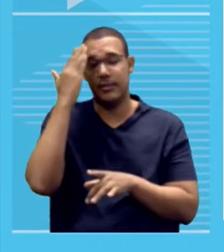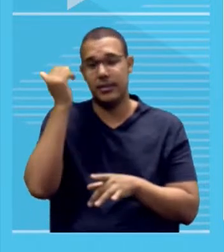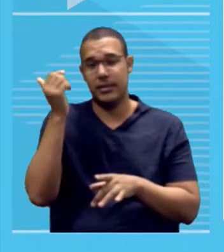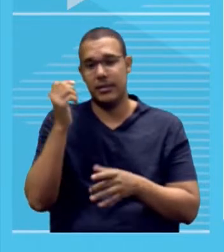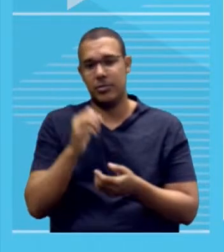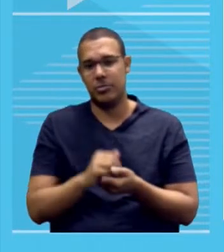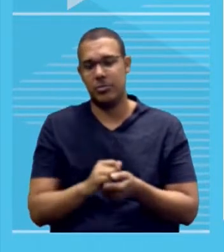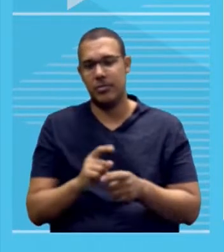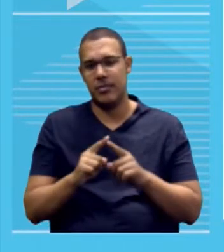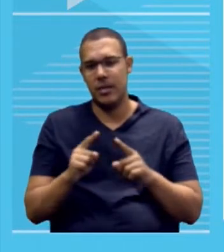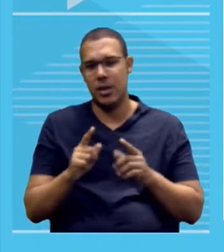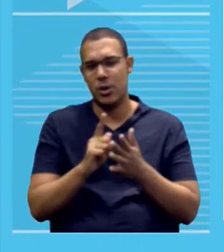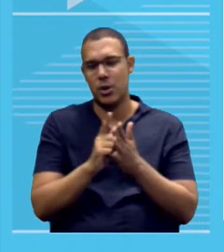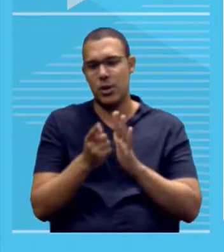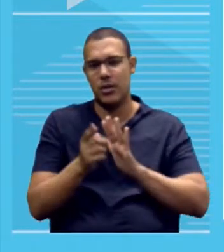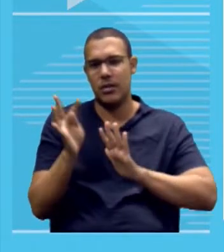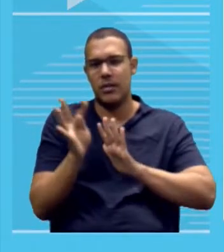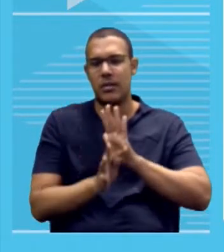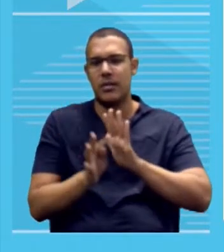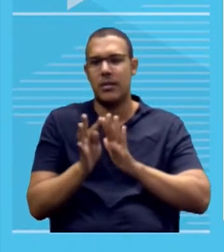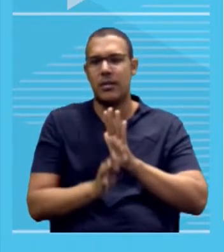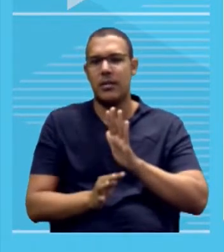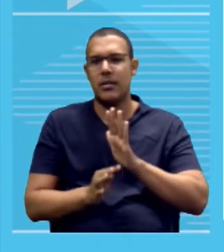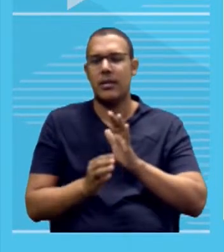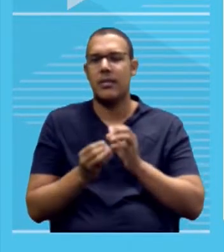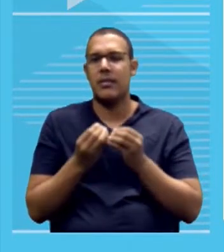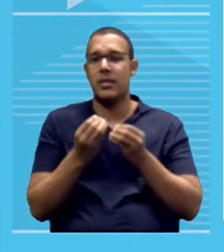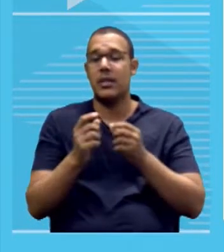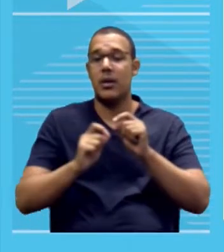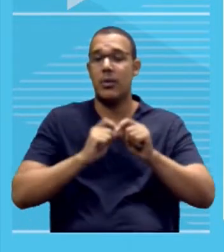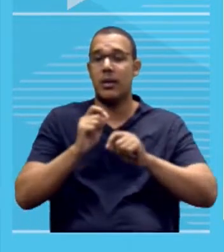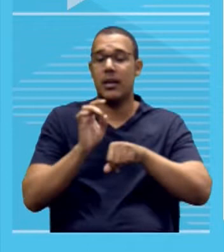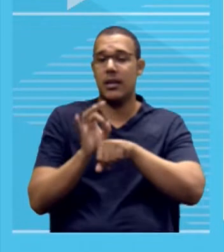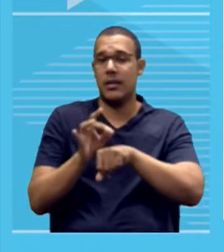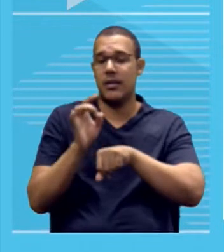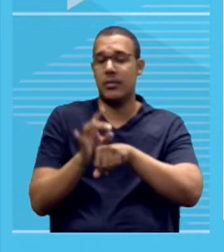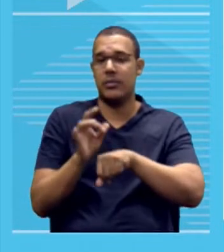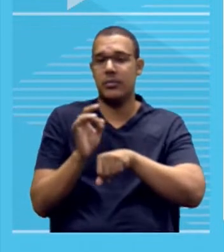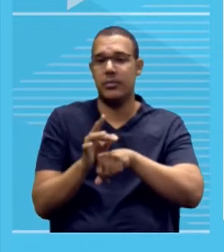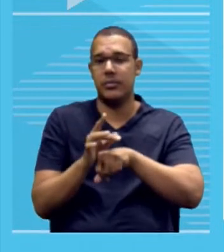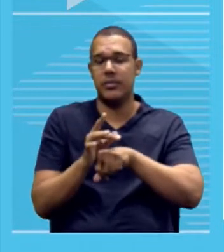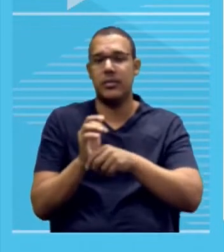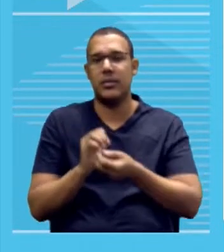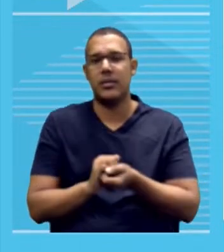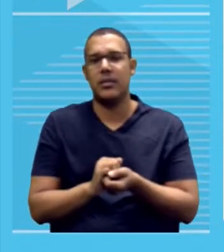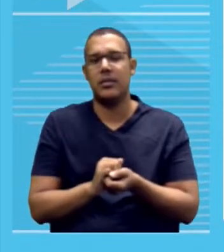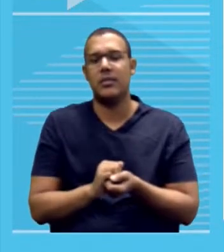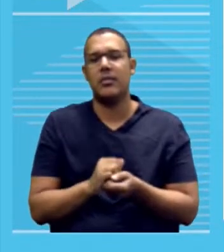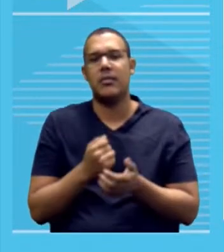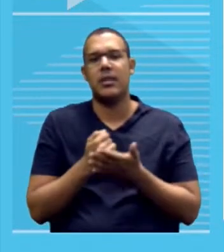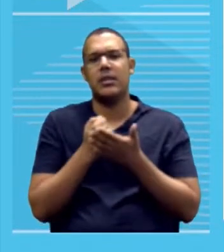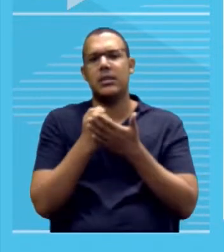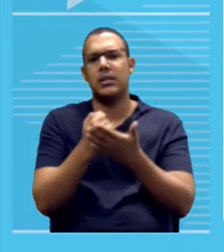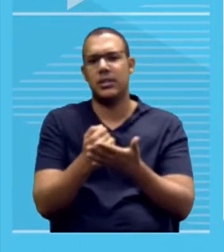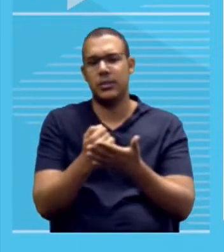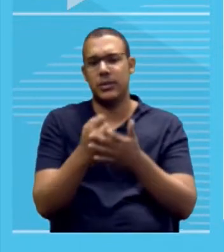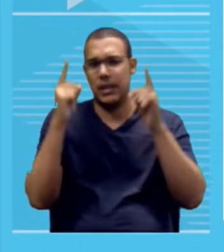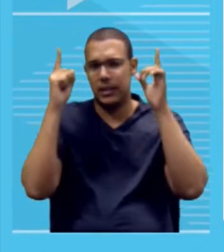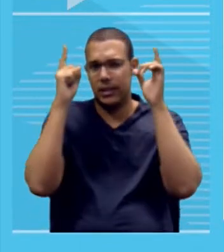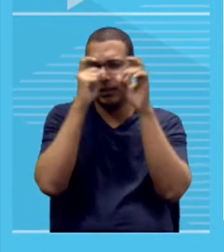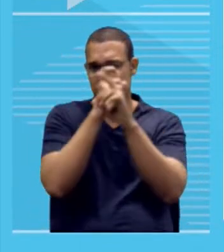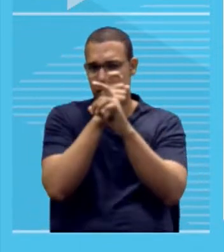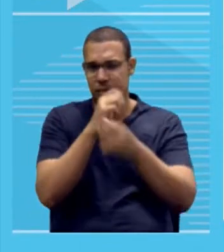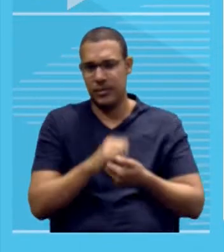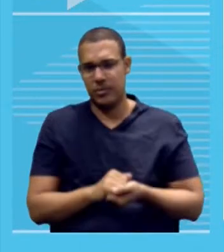que tá o gênero textual ele vai te dar essas dicas que vai fazer a compensação dessa dificuldade que você tem